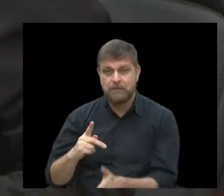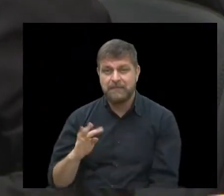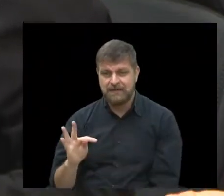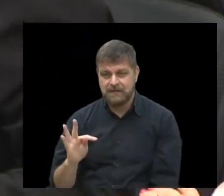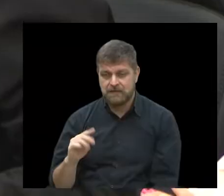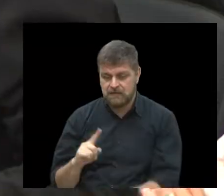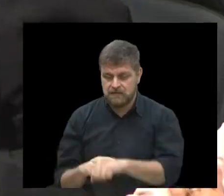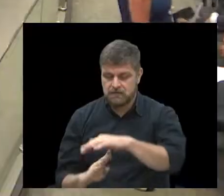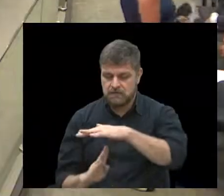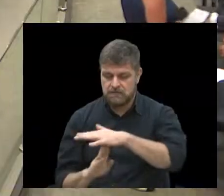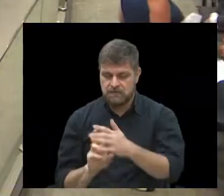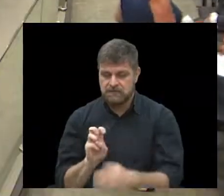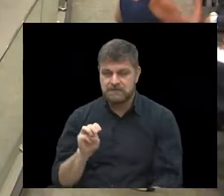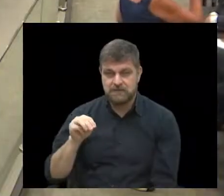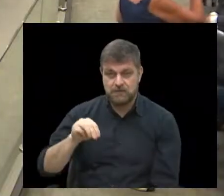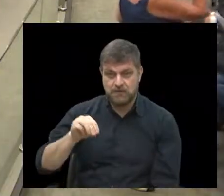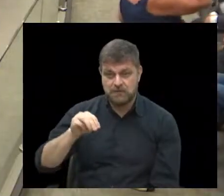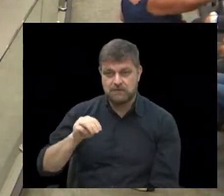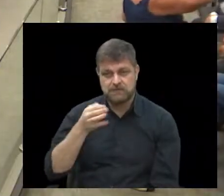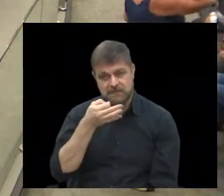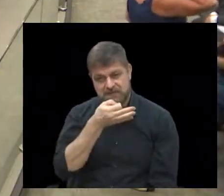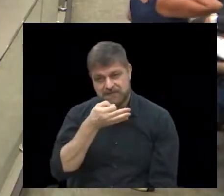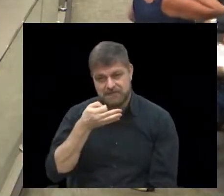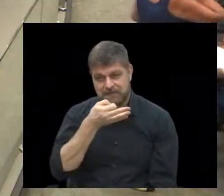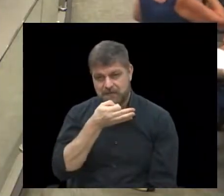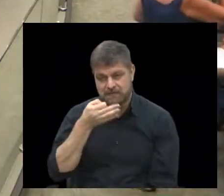por até 5 minutos.